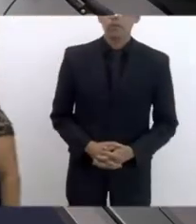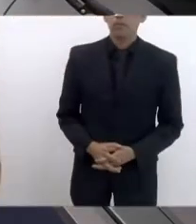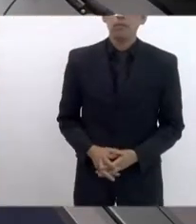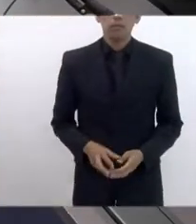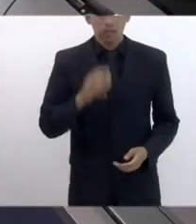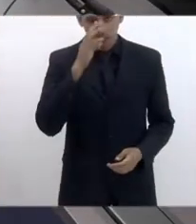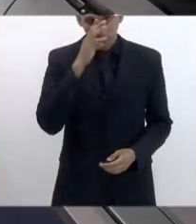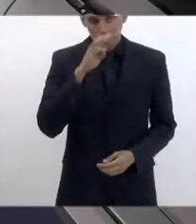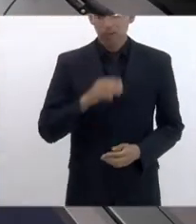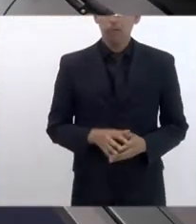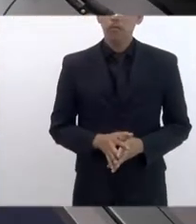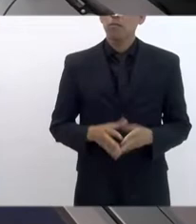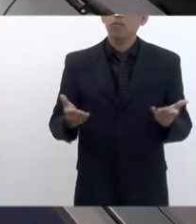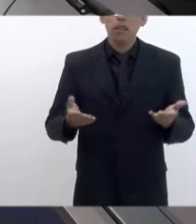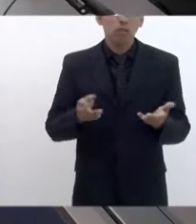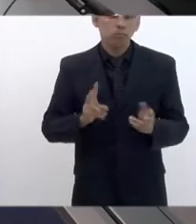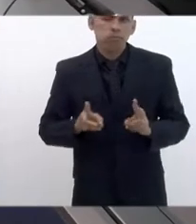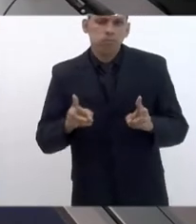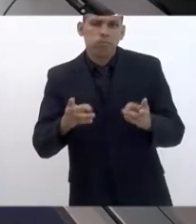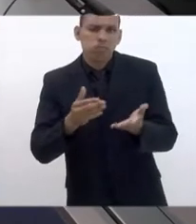Valdec? Avançamos.